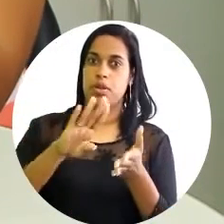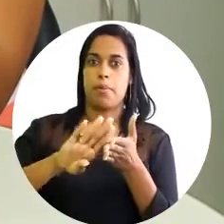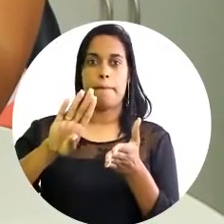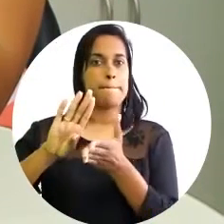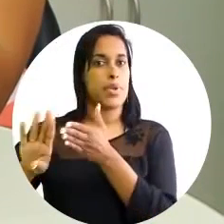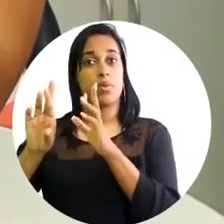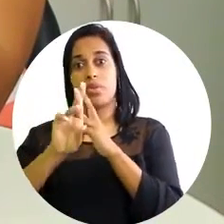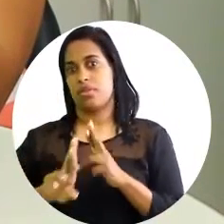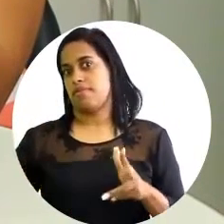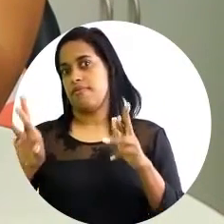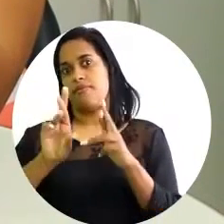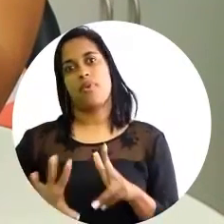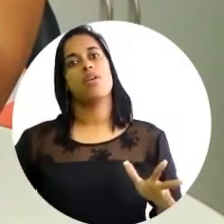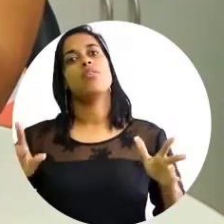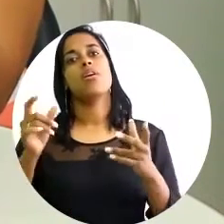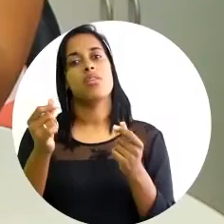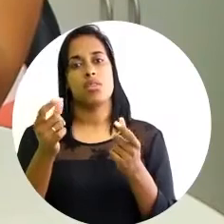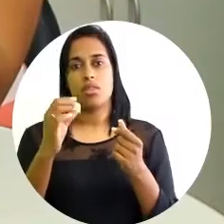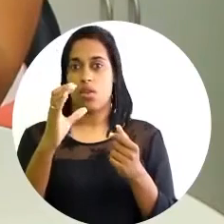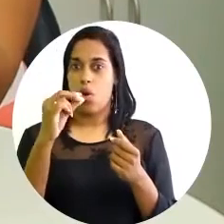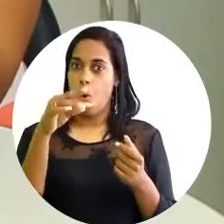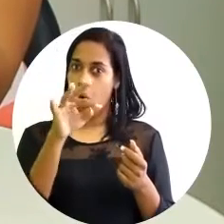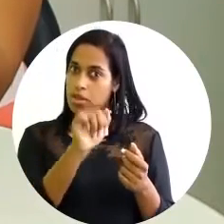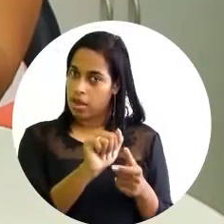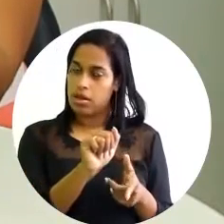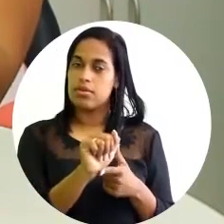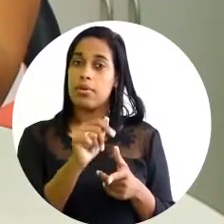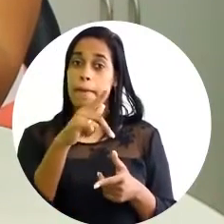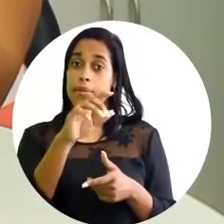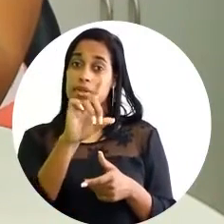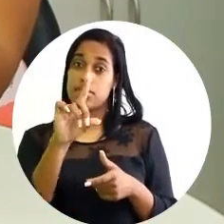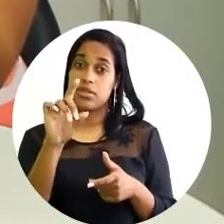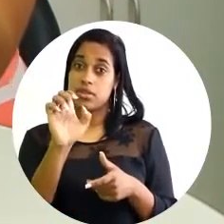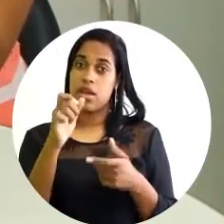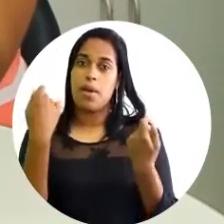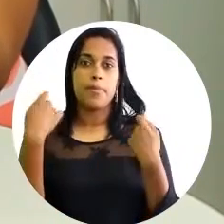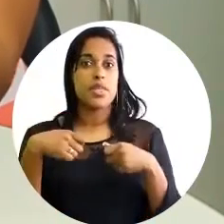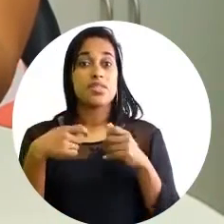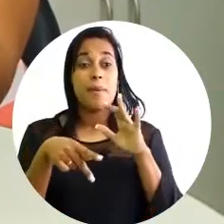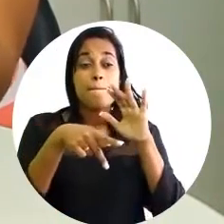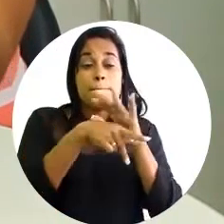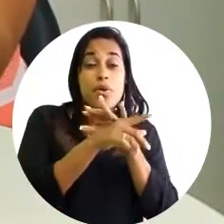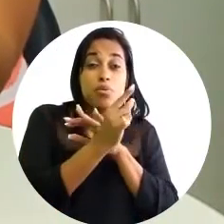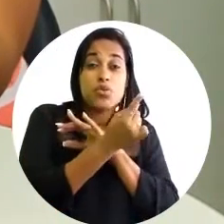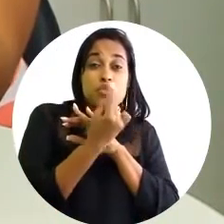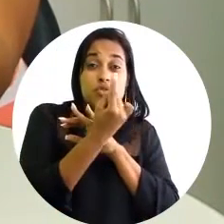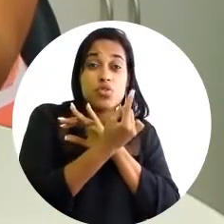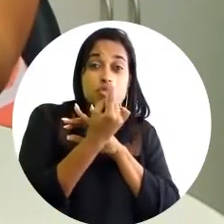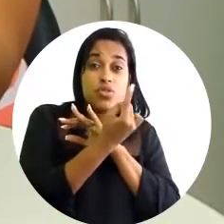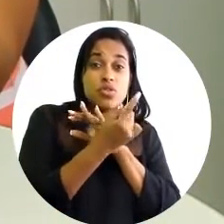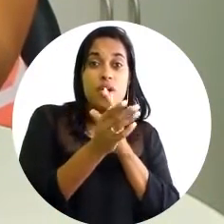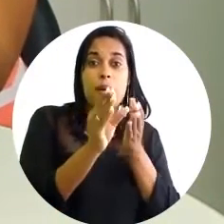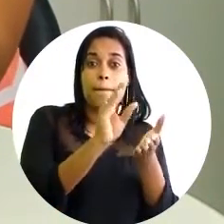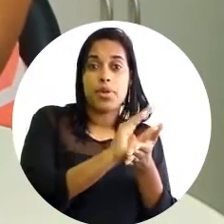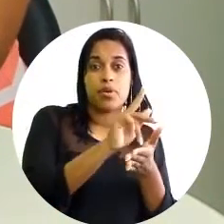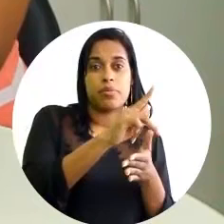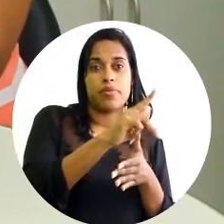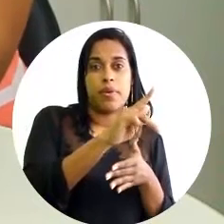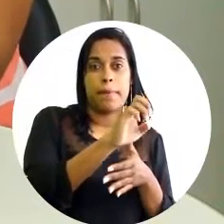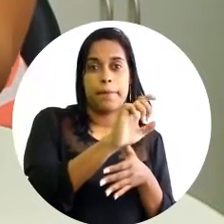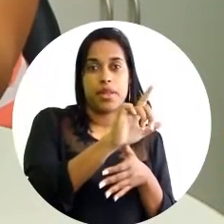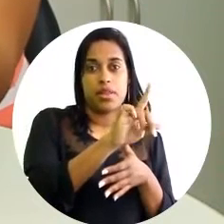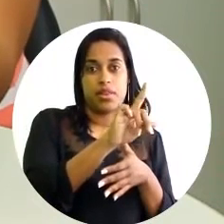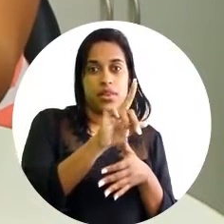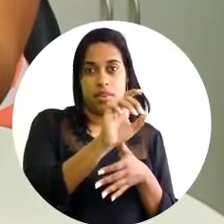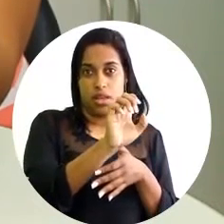conta individual. E esta conta, no caso do PDDE, tem que ser exclusivo só para os recursos do